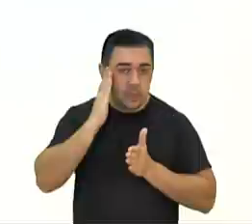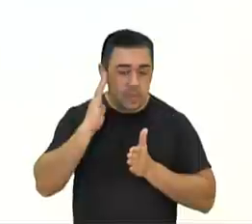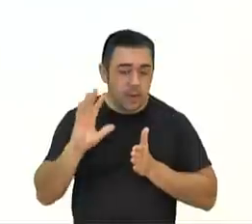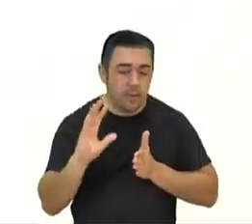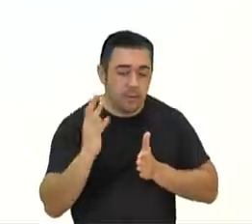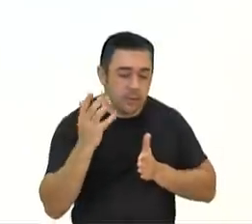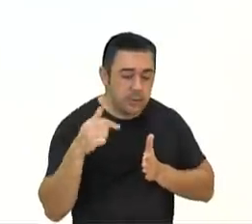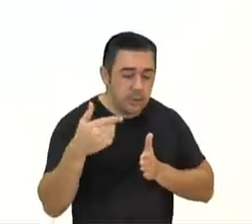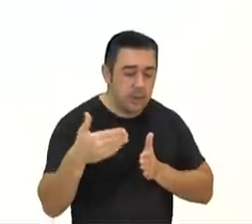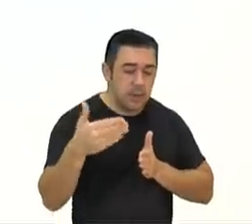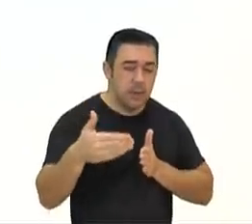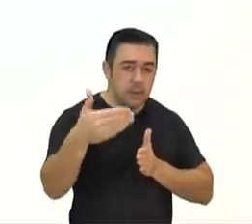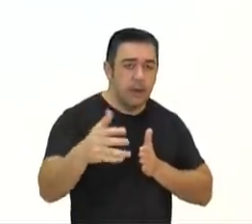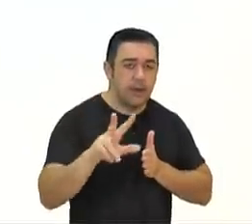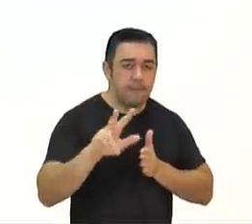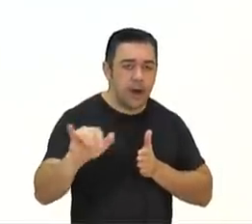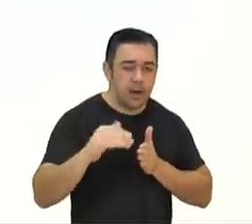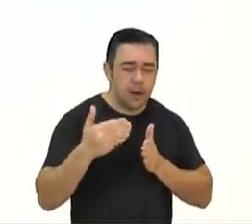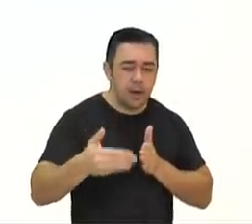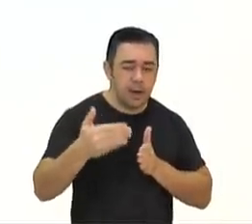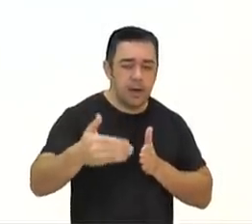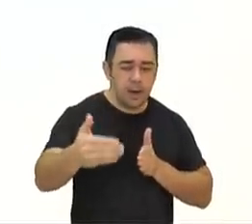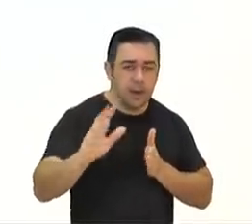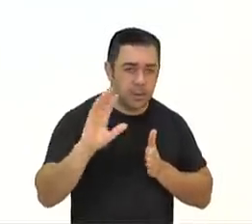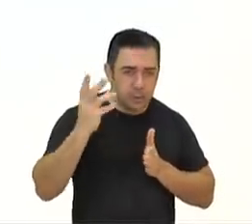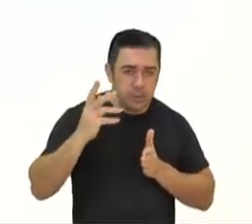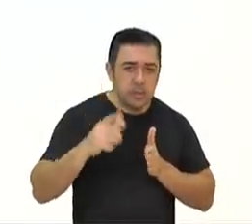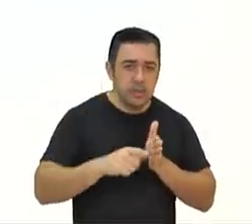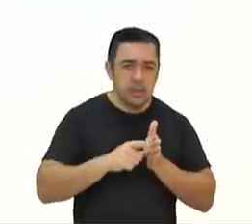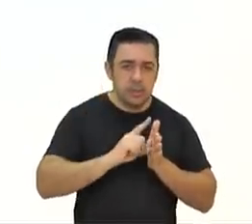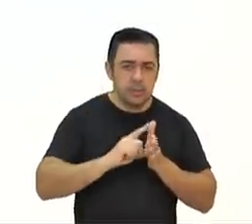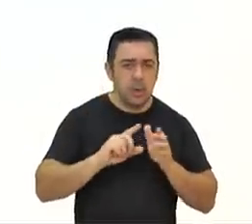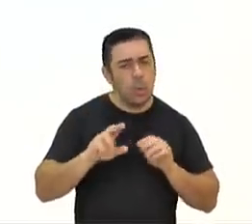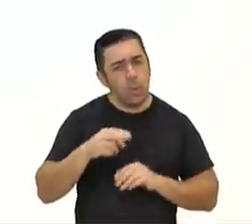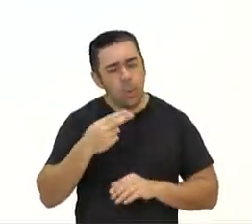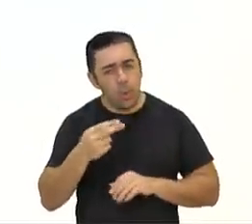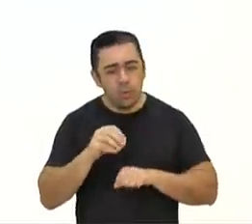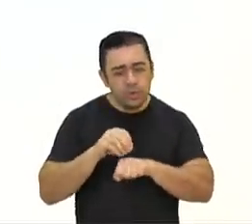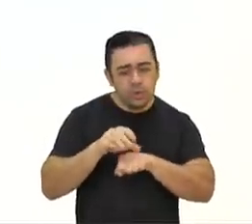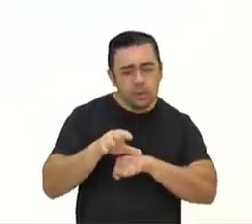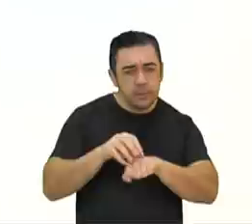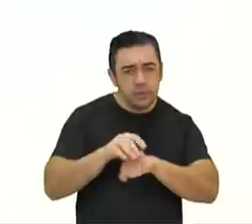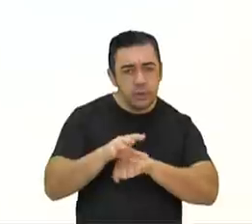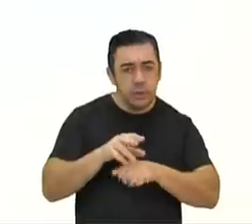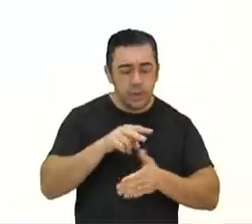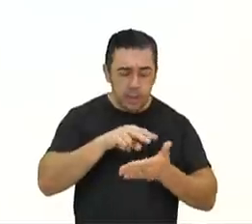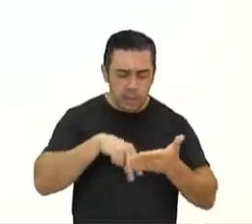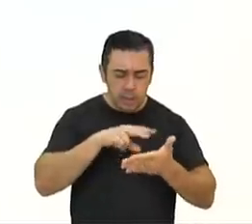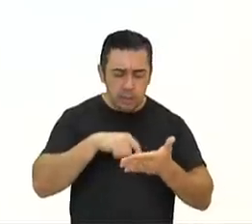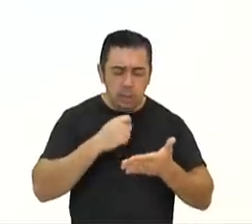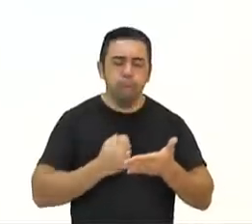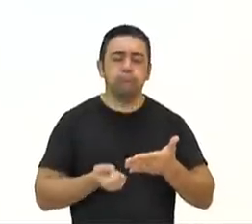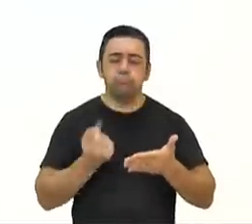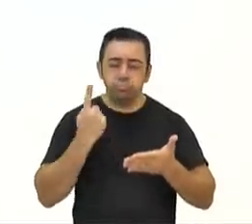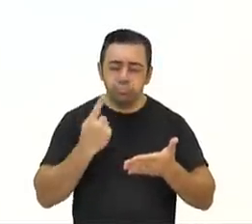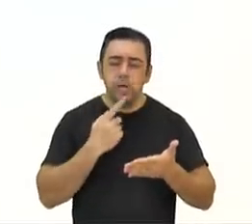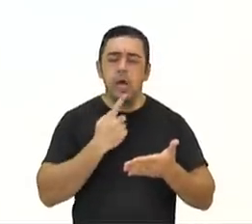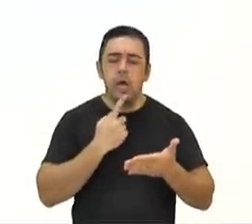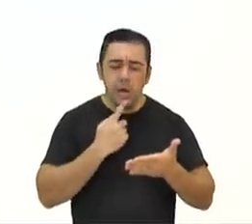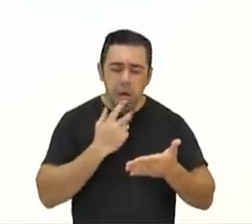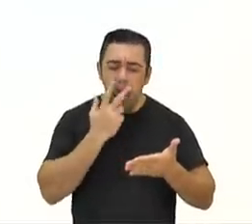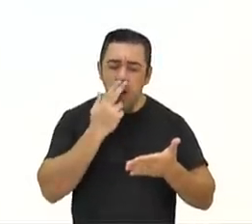que ainda acontecerão são antecipados, ou se dá pistas ao leitor para tentar adivinhar o que virá pela